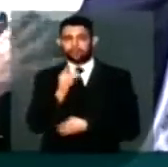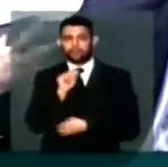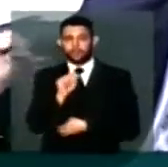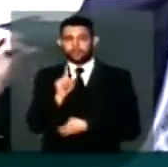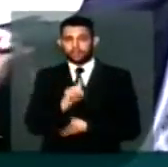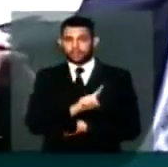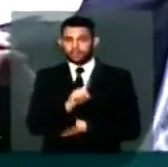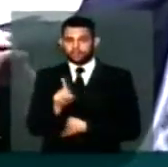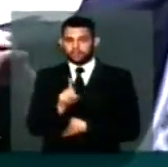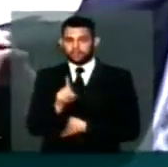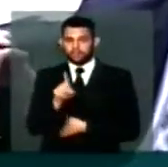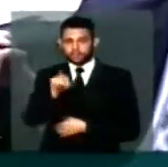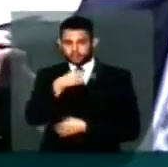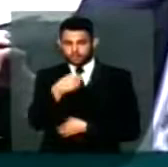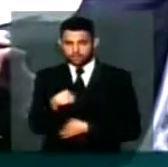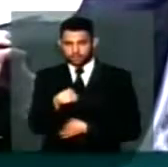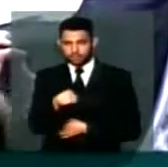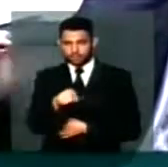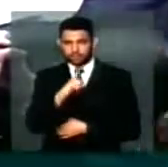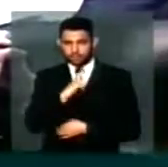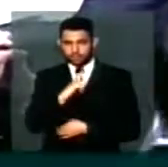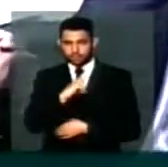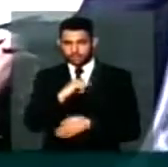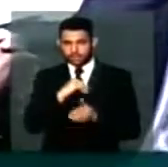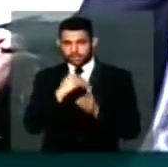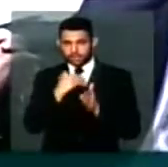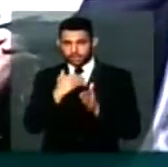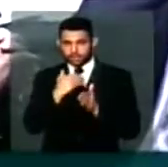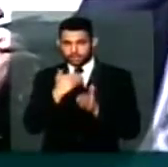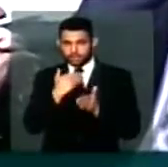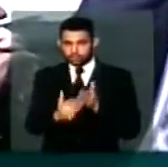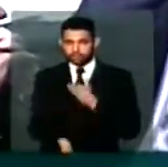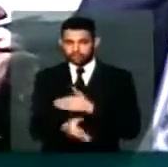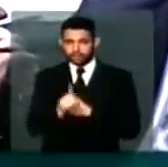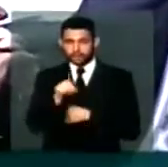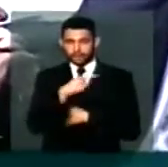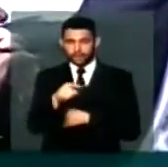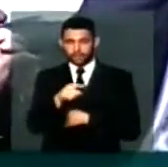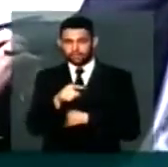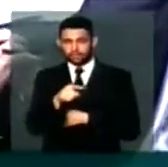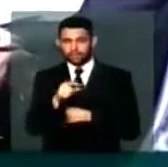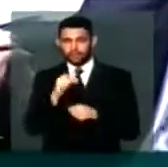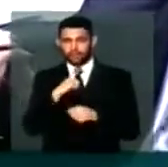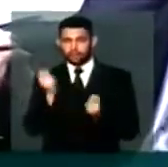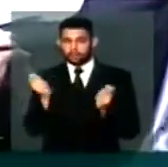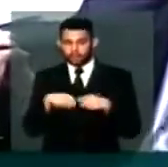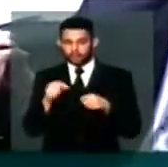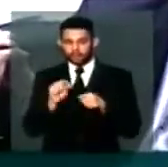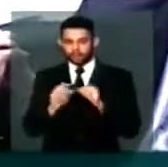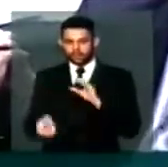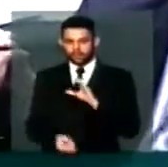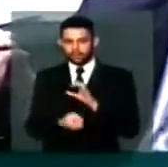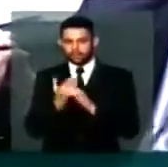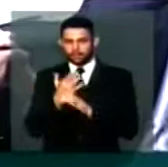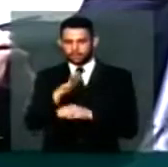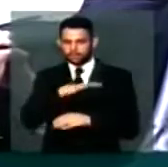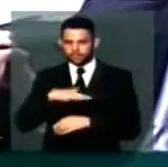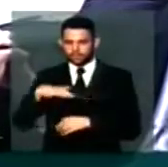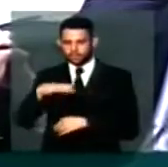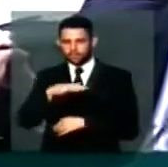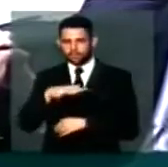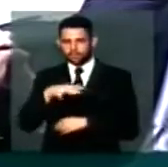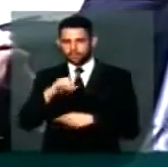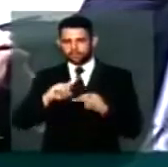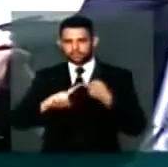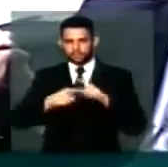não a esse vela temos que derrubar e estiver para ir se podemos criar um espaço